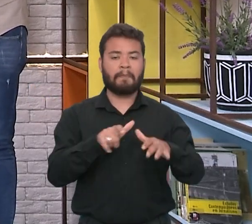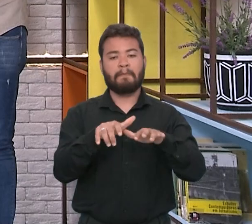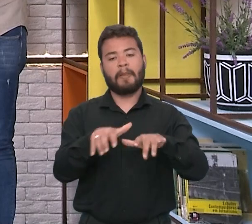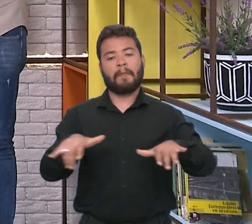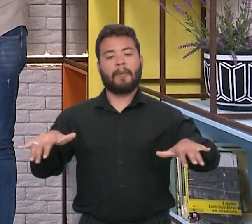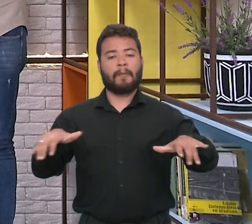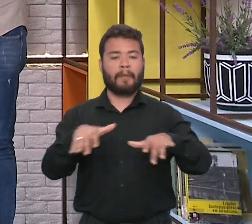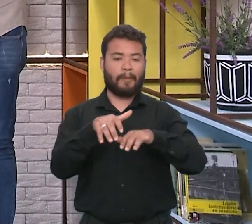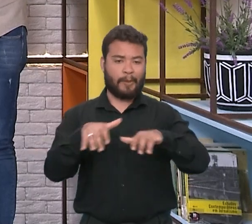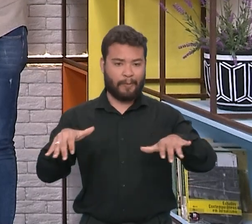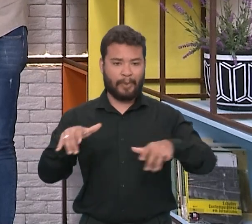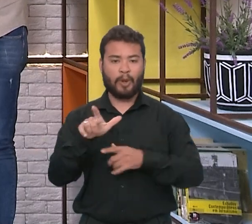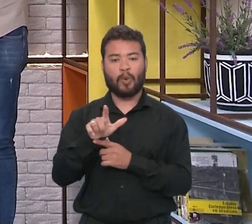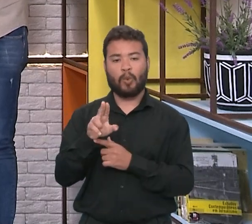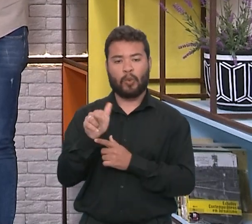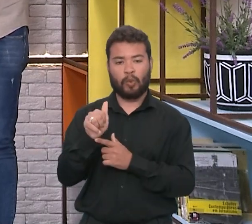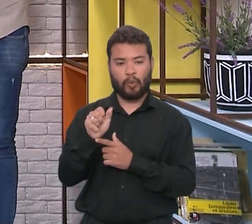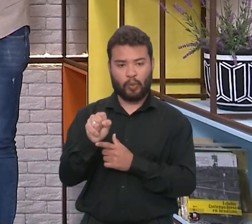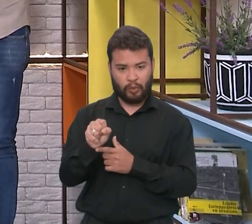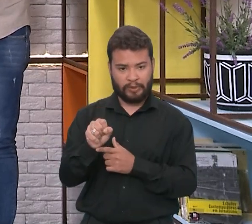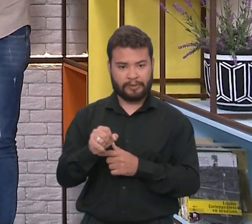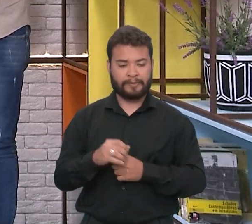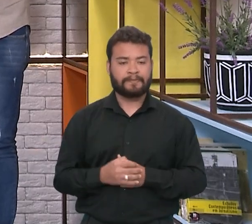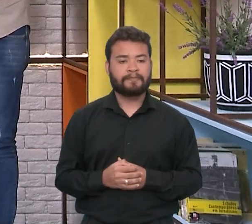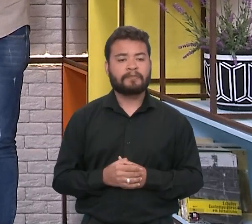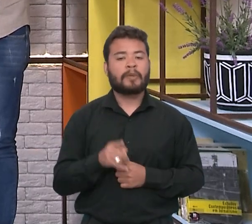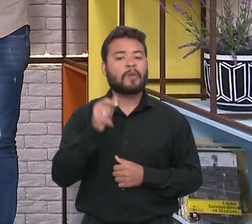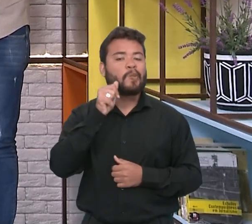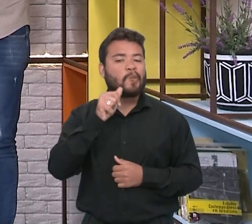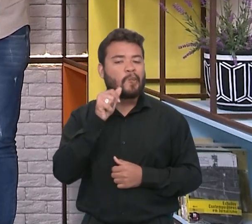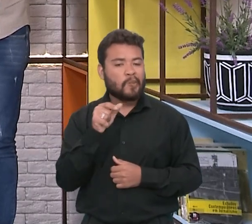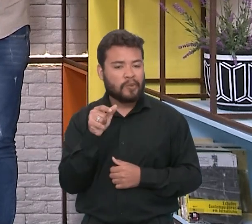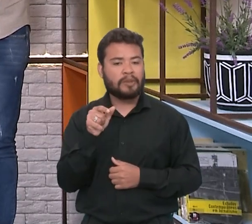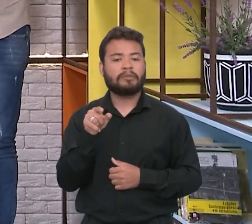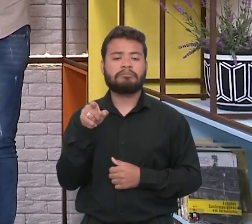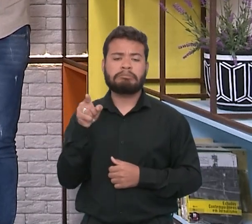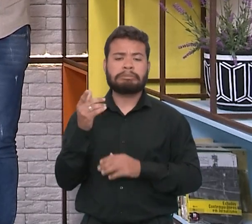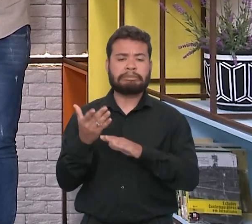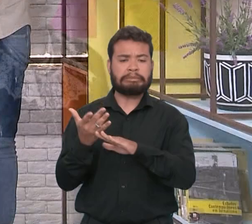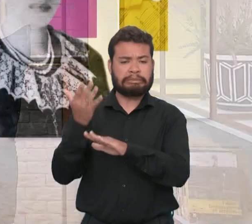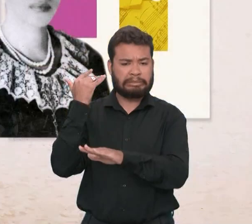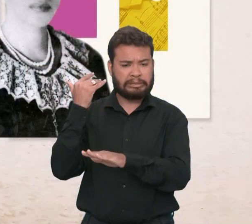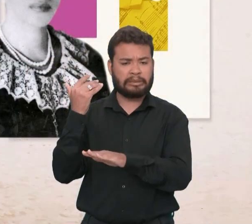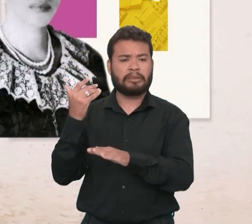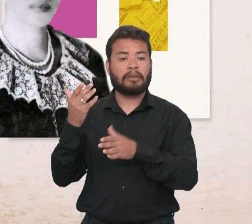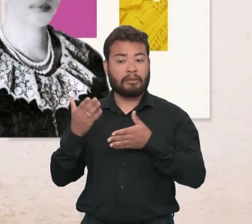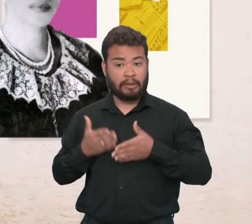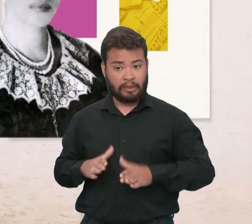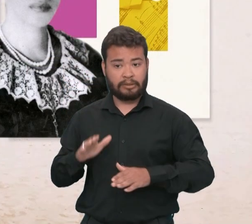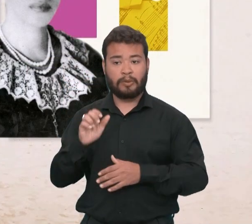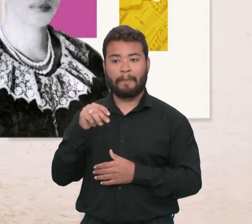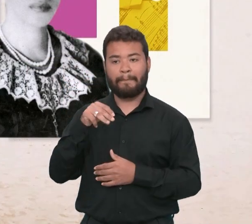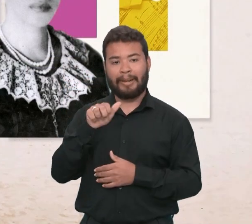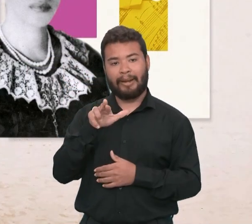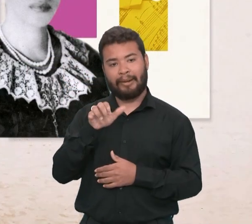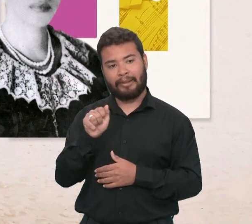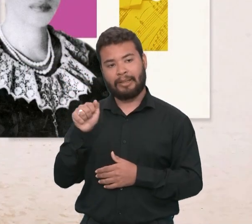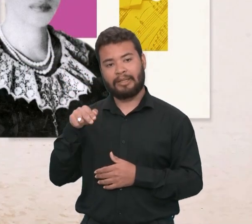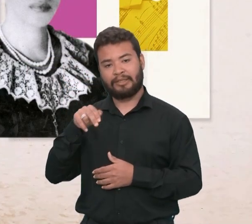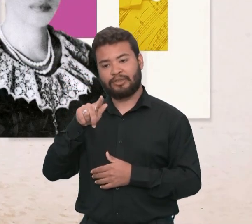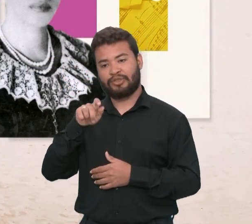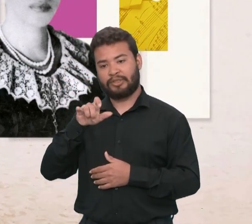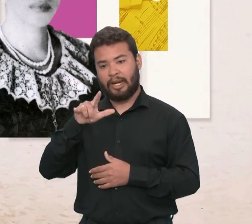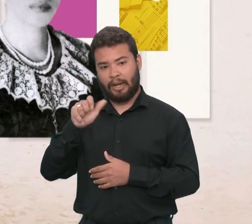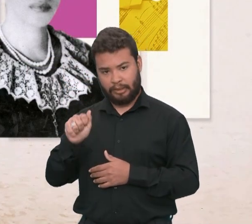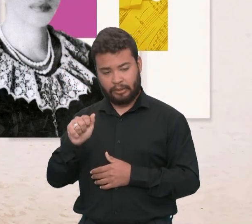pianista Lucas Gonçalves. Nhanhá do Couto, nascida Maria Angélica da Costa Brandão, foi uma importante figura